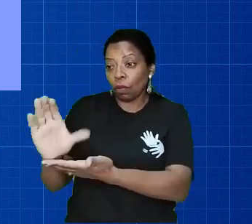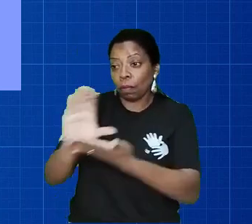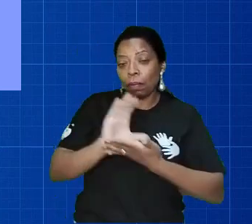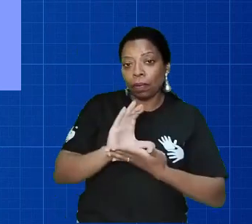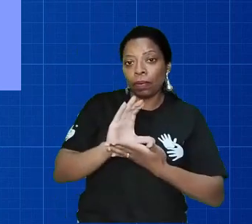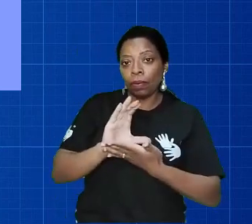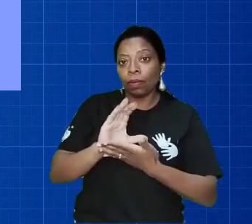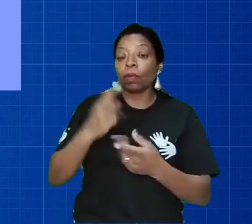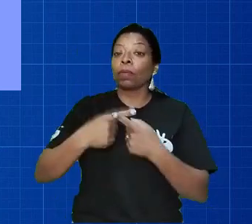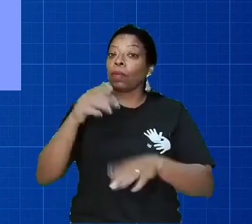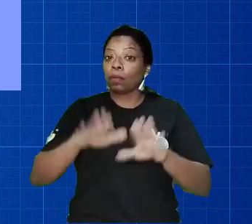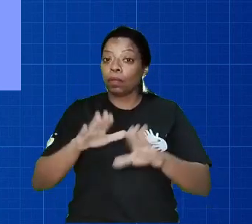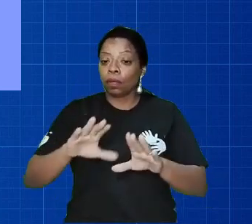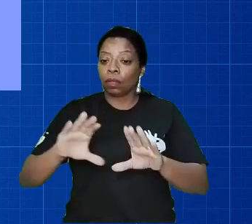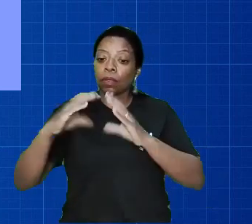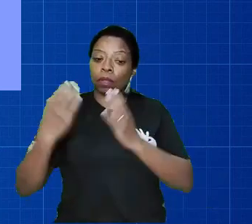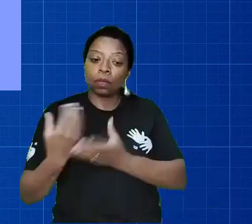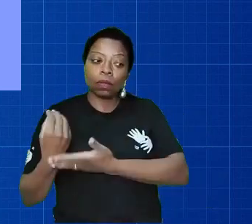de entidades privadas.